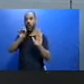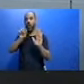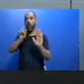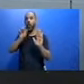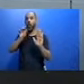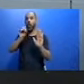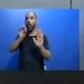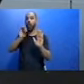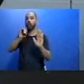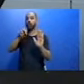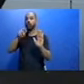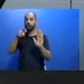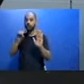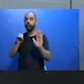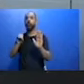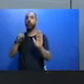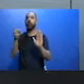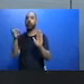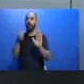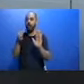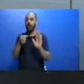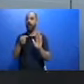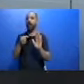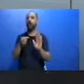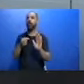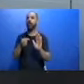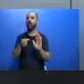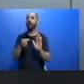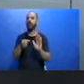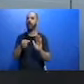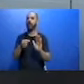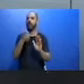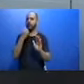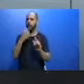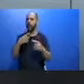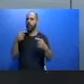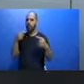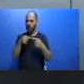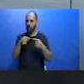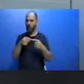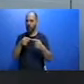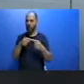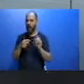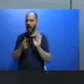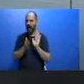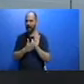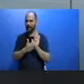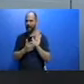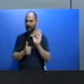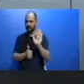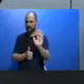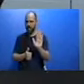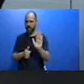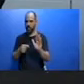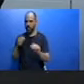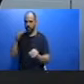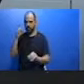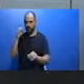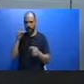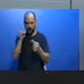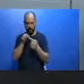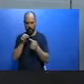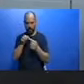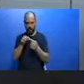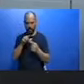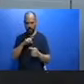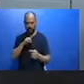ele é apropriado essa mãozinha tá de acordo com a ideia que o cartaz quer